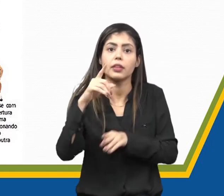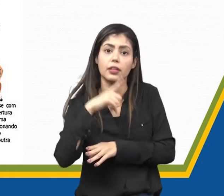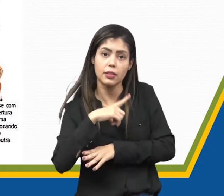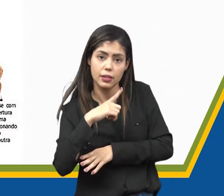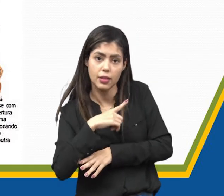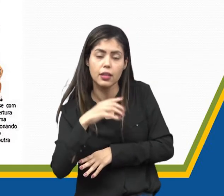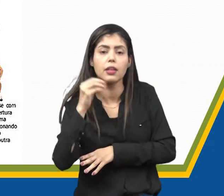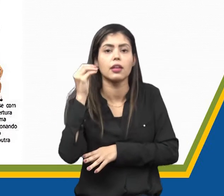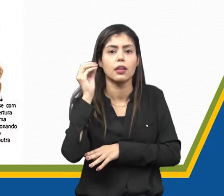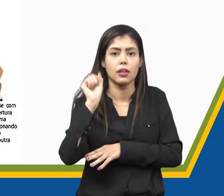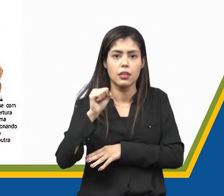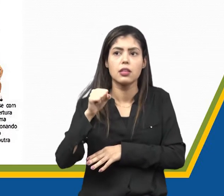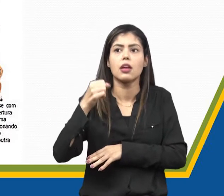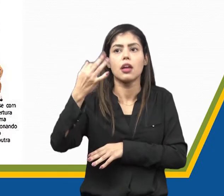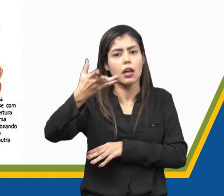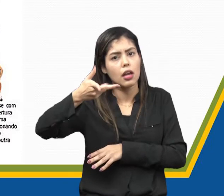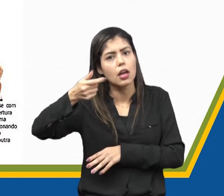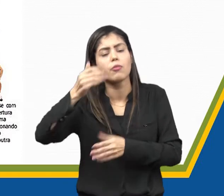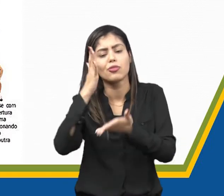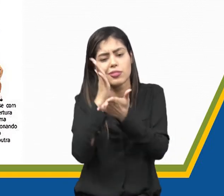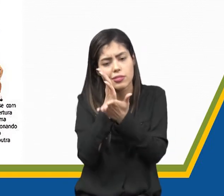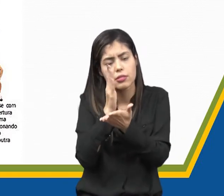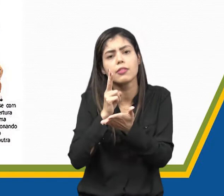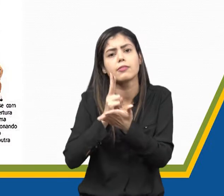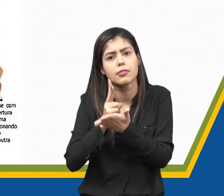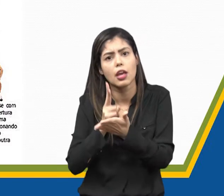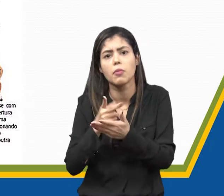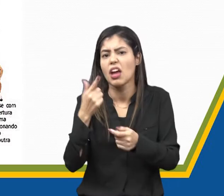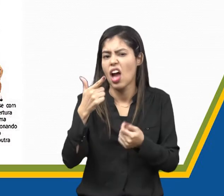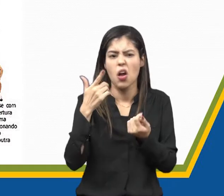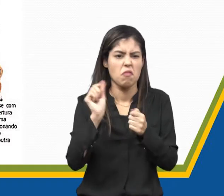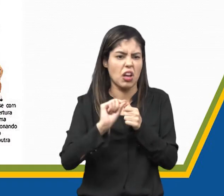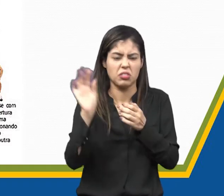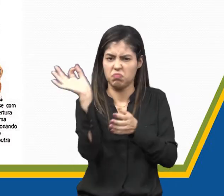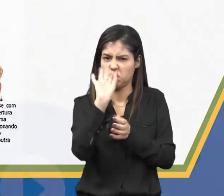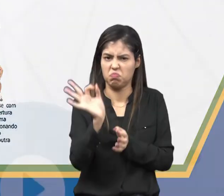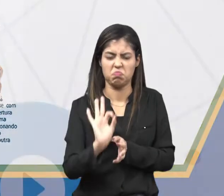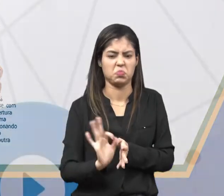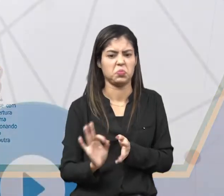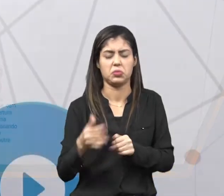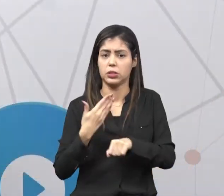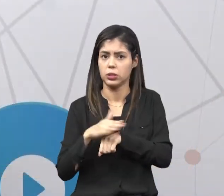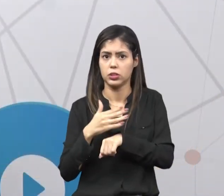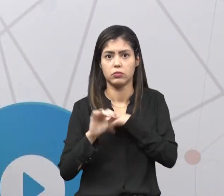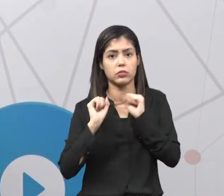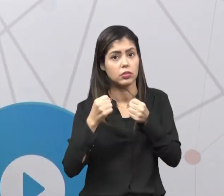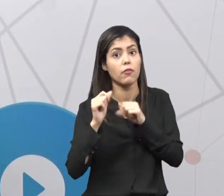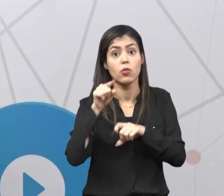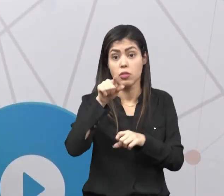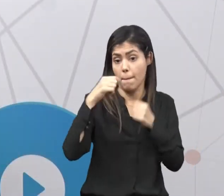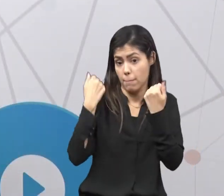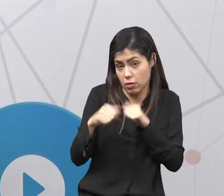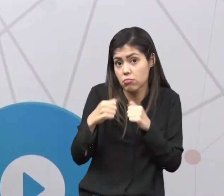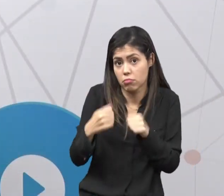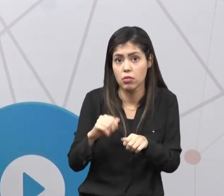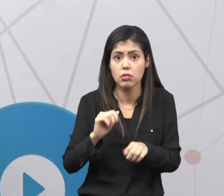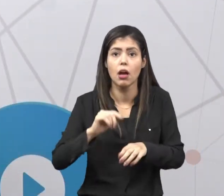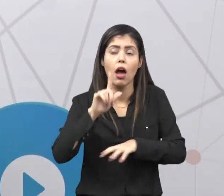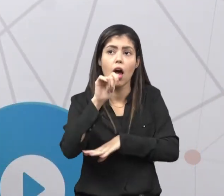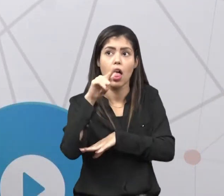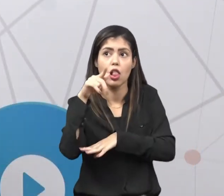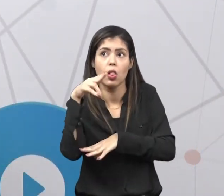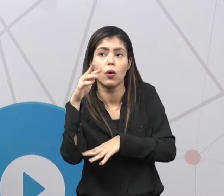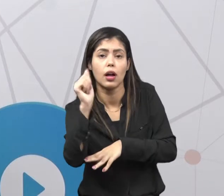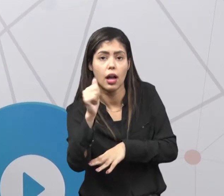tenha esse hábito na sua vida. Eu não pratico nenhuma atividade física. você precisa fazer alongamentos,